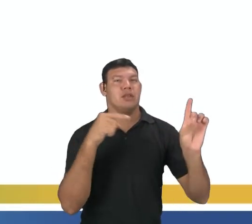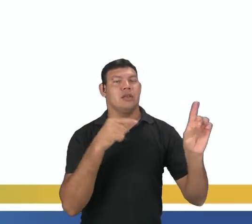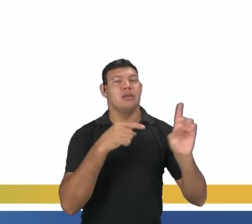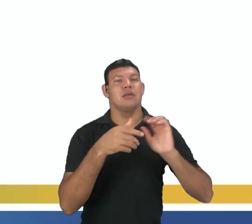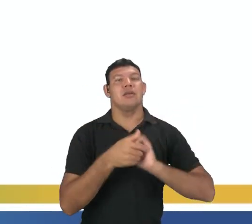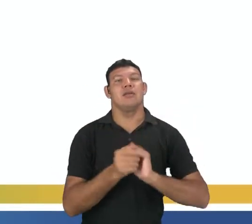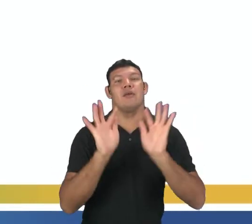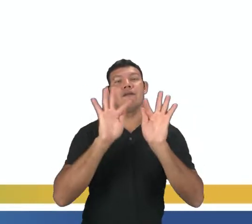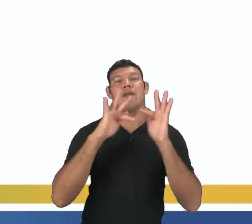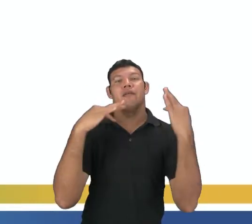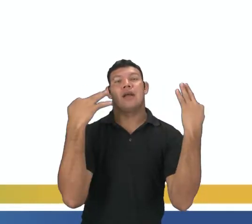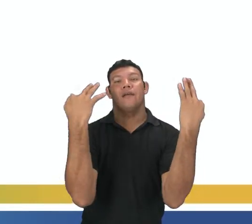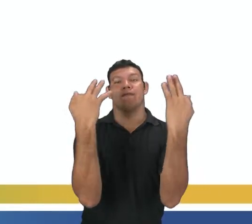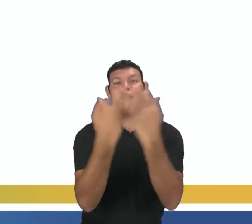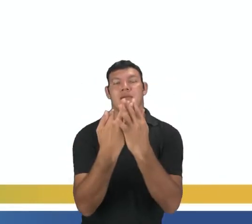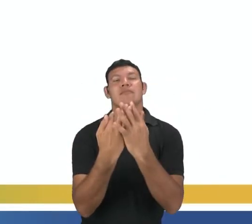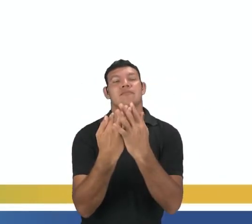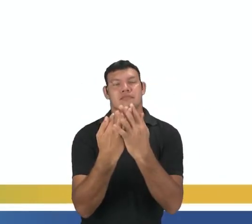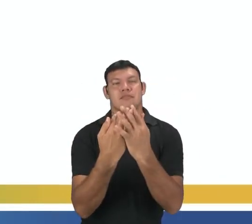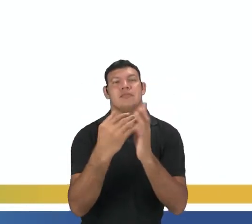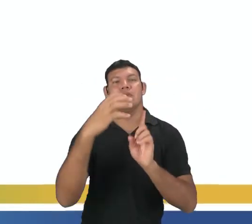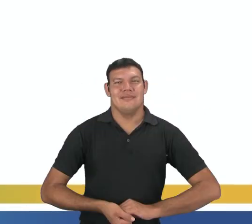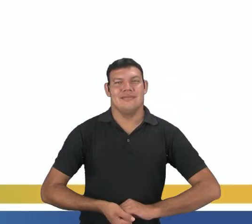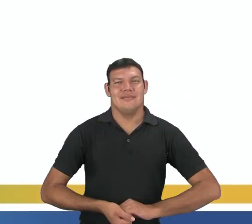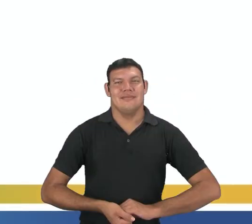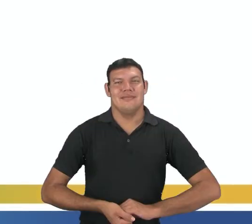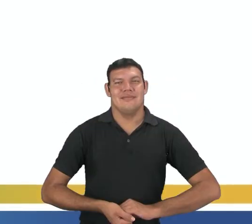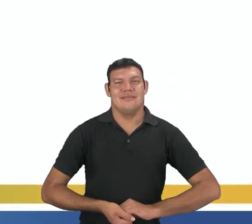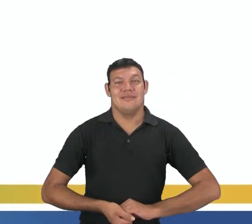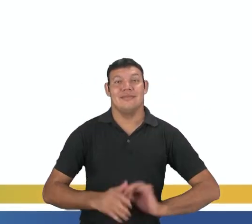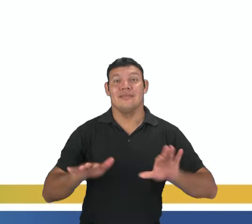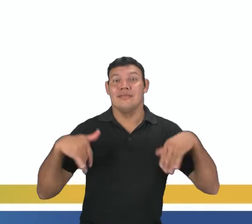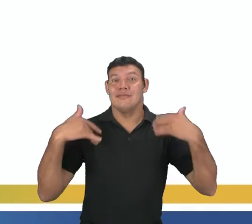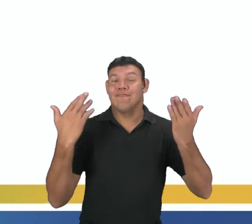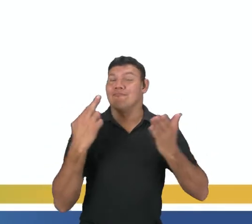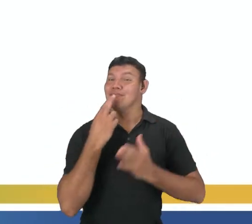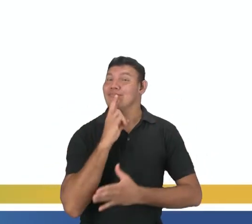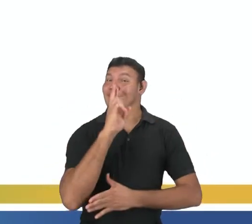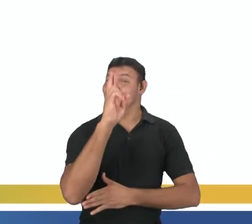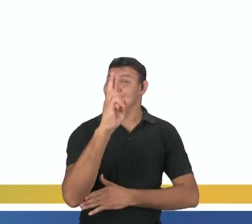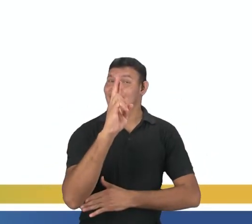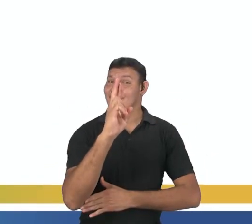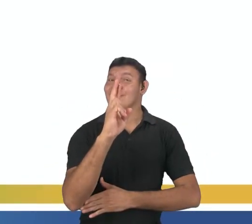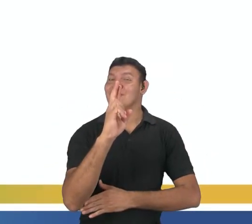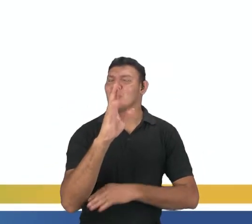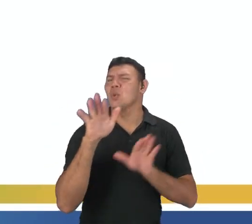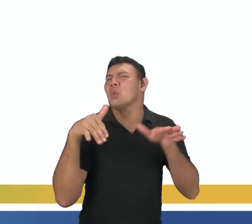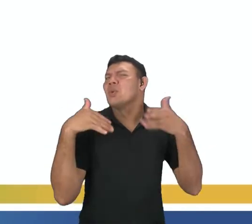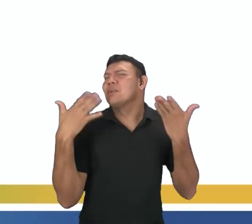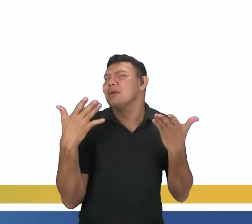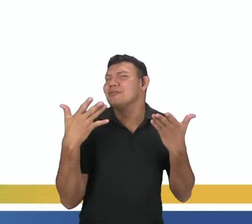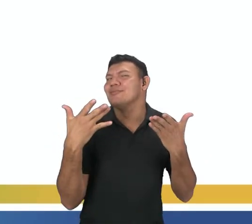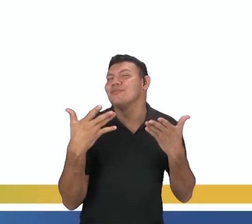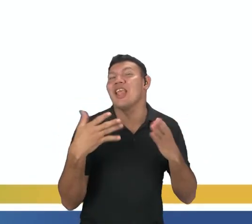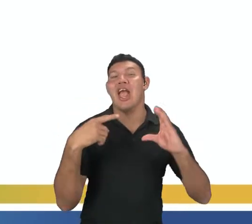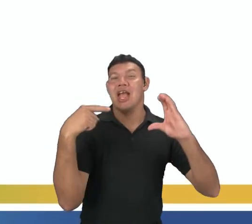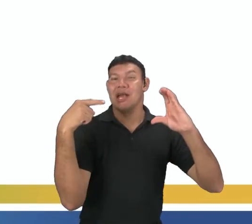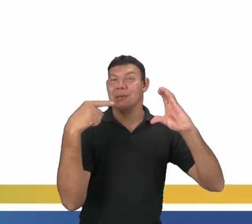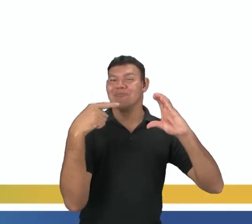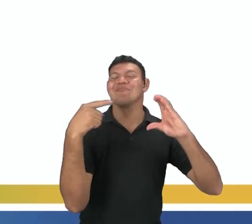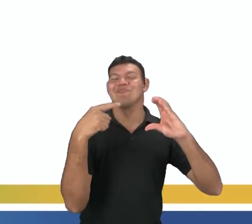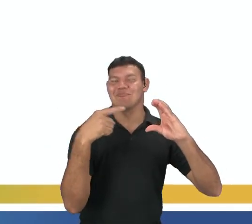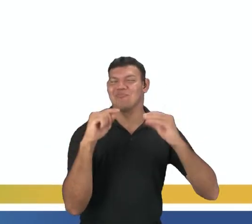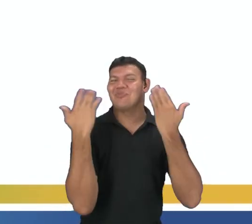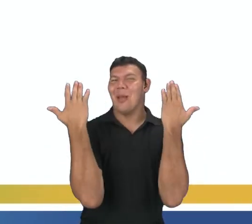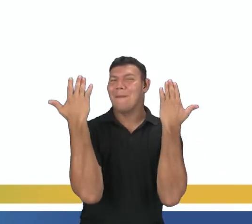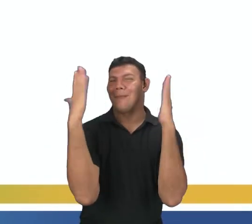que fala, né? Qual o assunto dessa história? Então, a nossa resposta só pode ser a letra C.